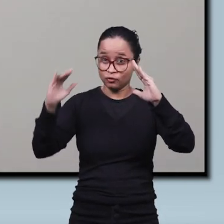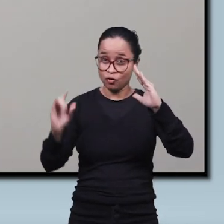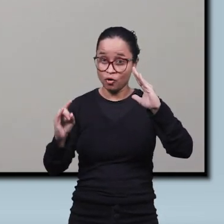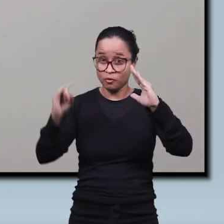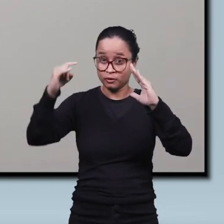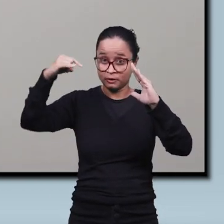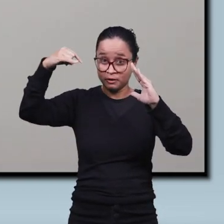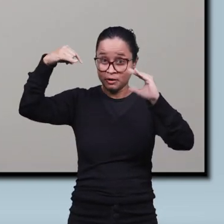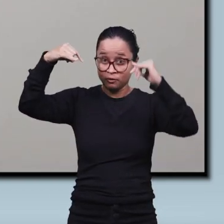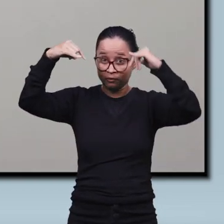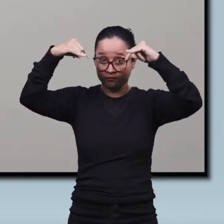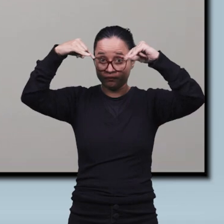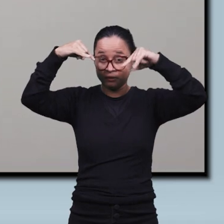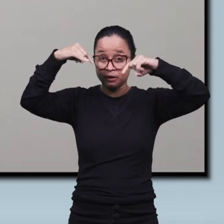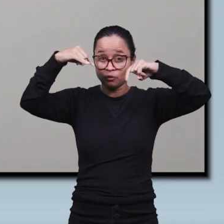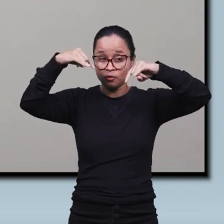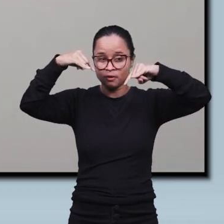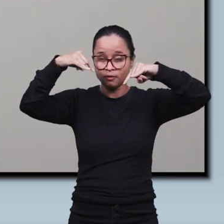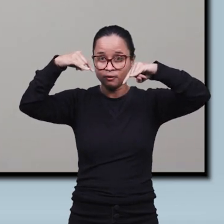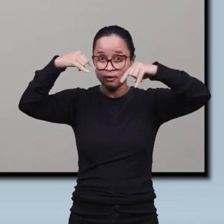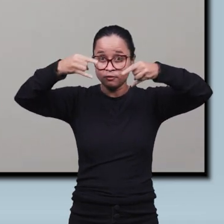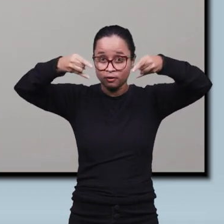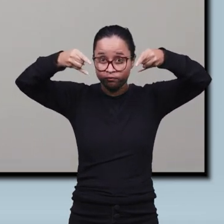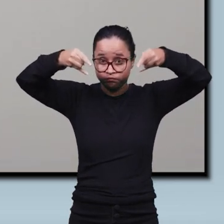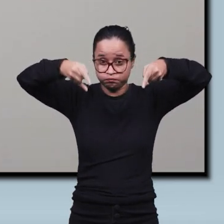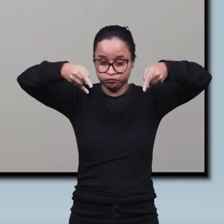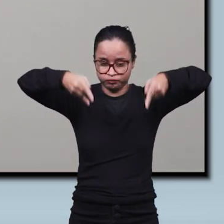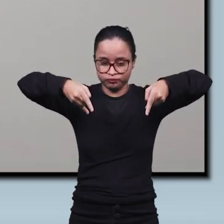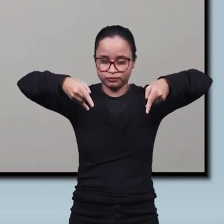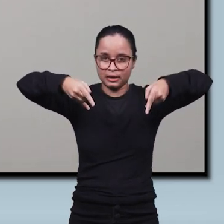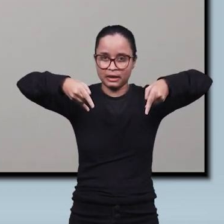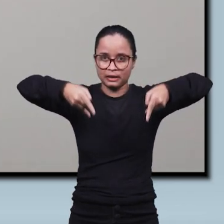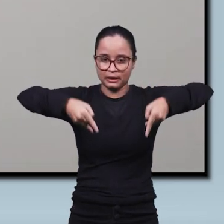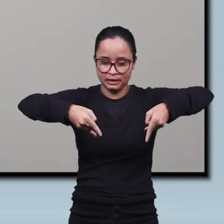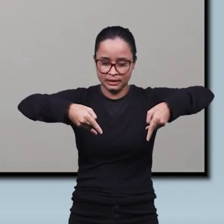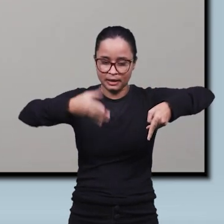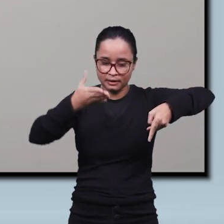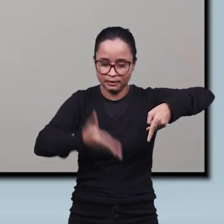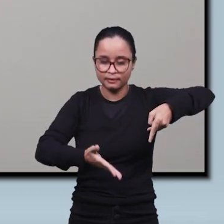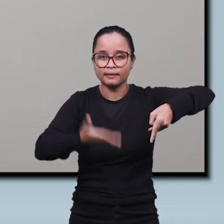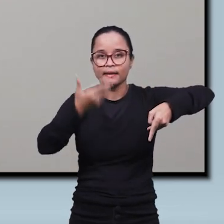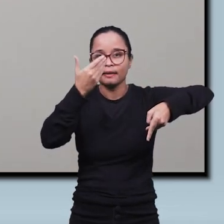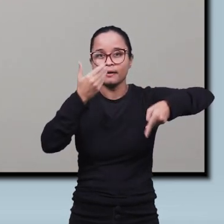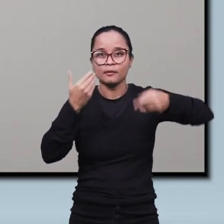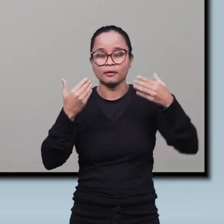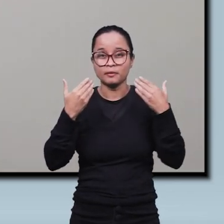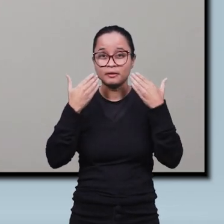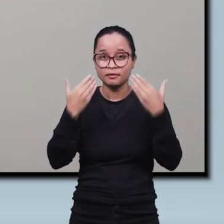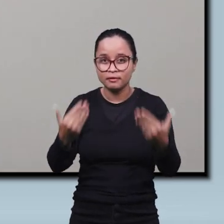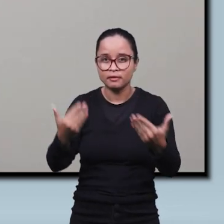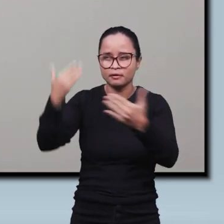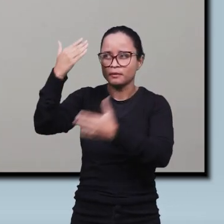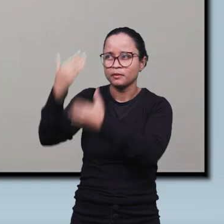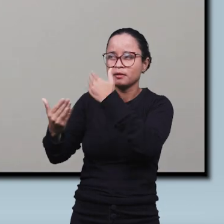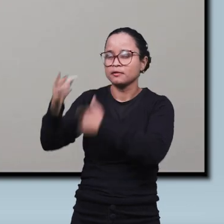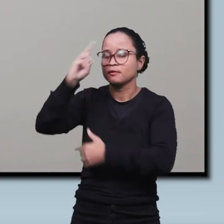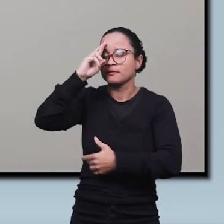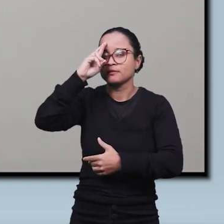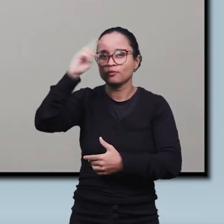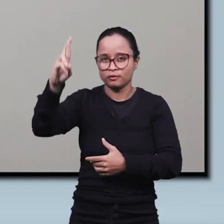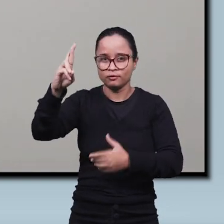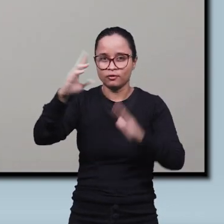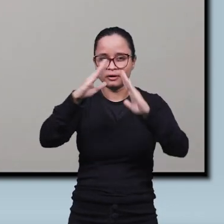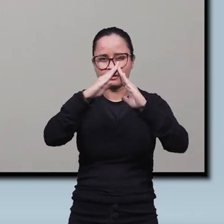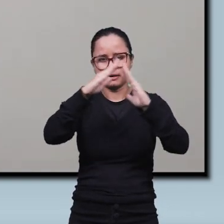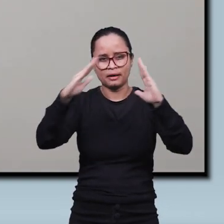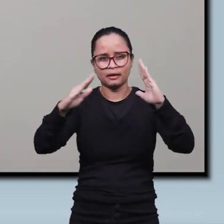e descem pelo telhado e o colocam diante do Senhor. Então o Senhor tem hoje nos